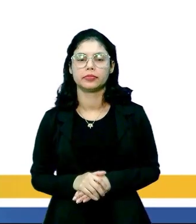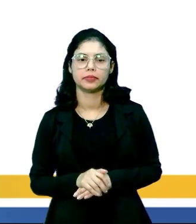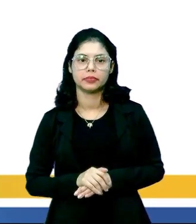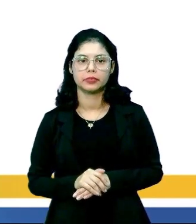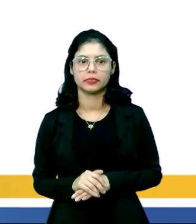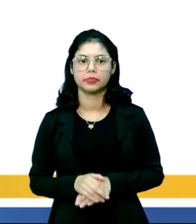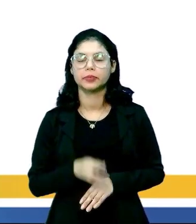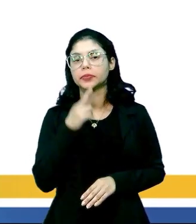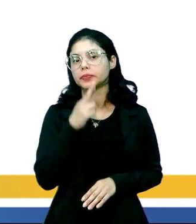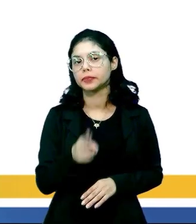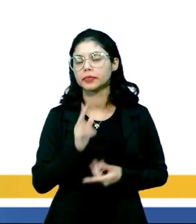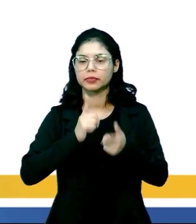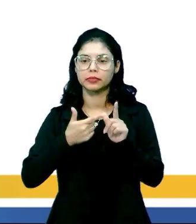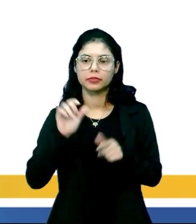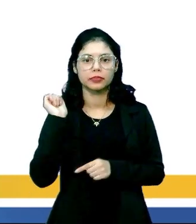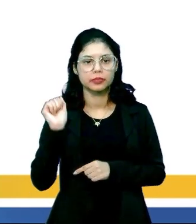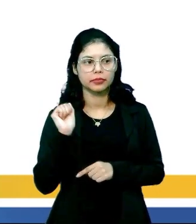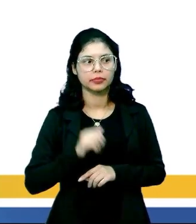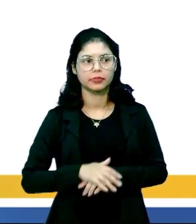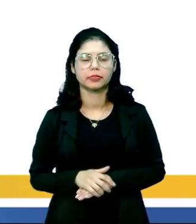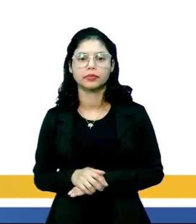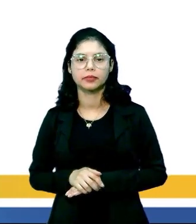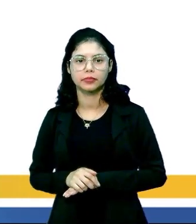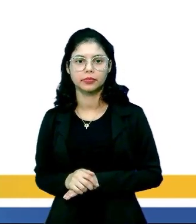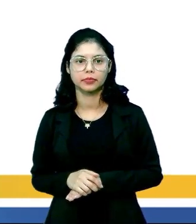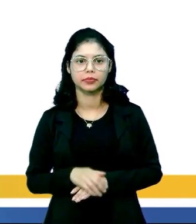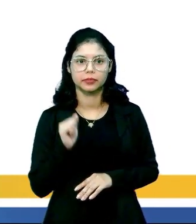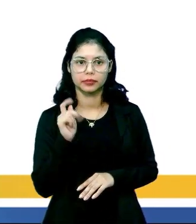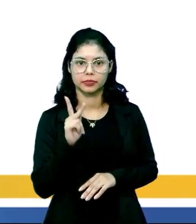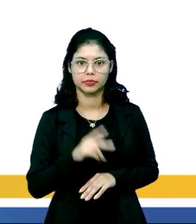temos aí como resposta a letra A